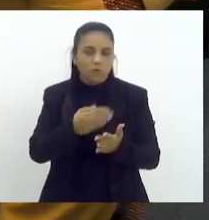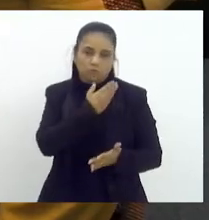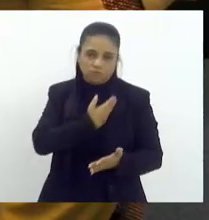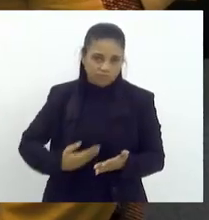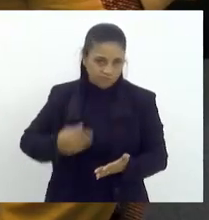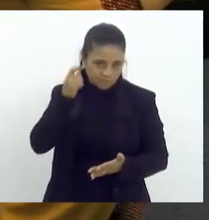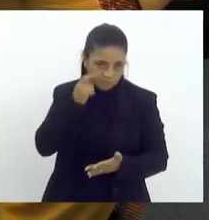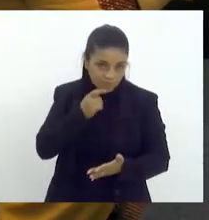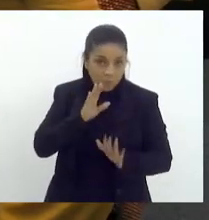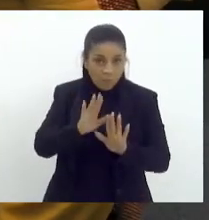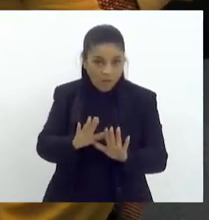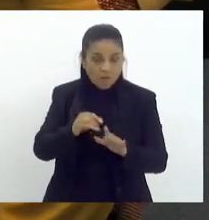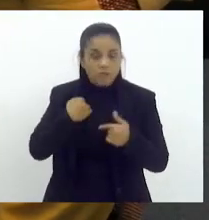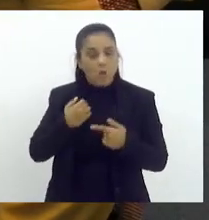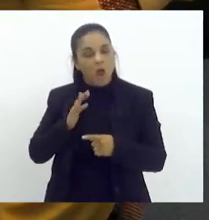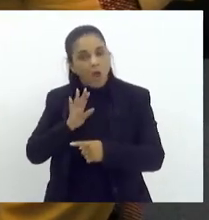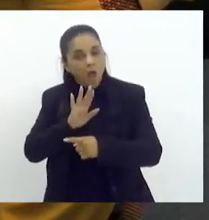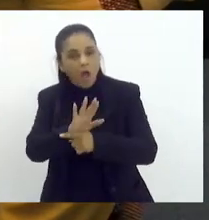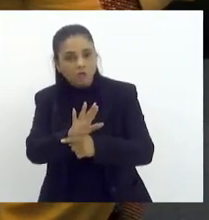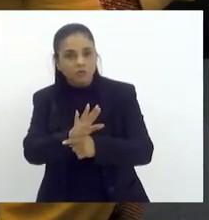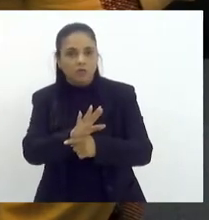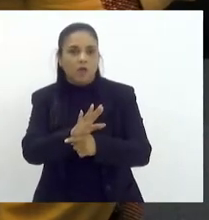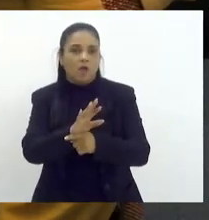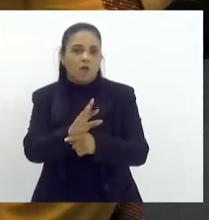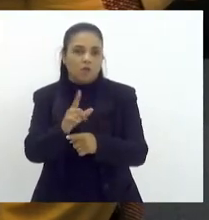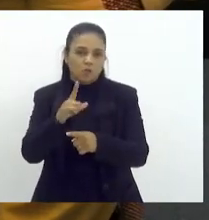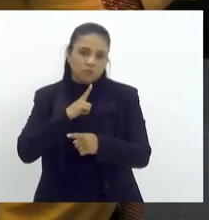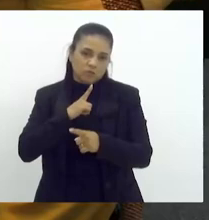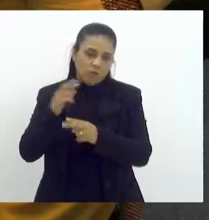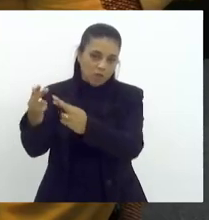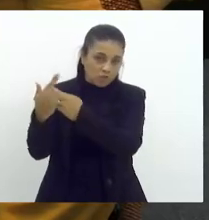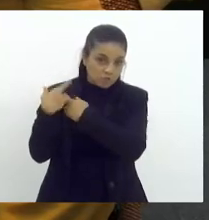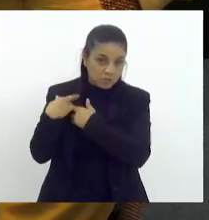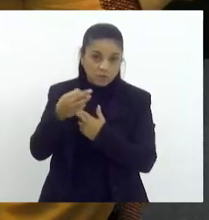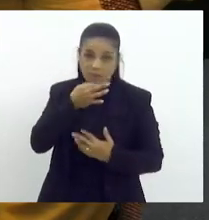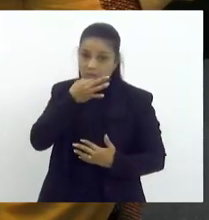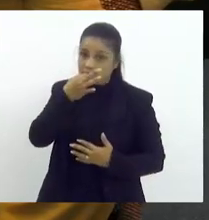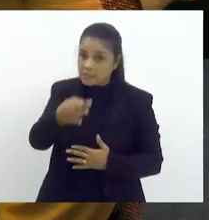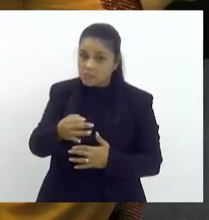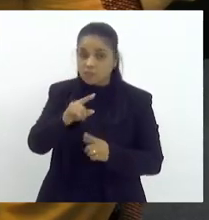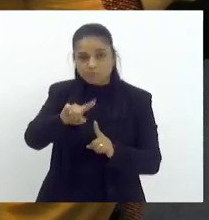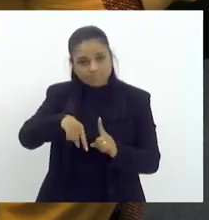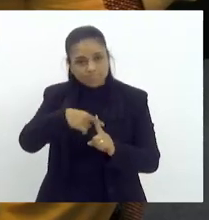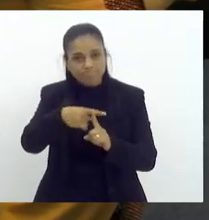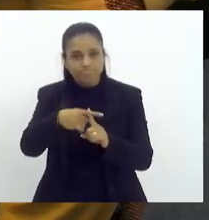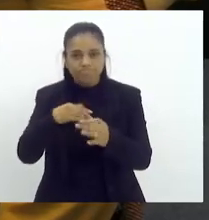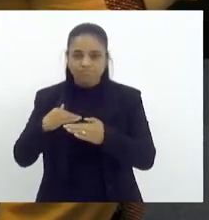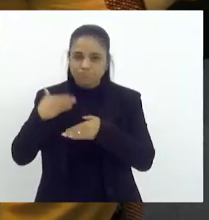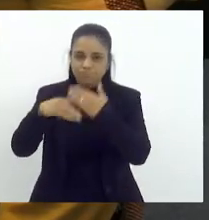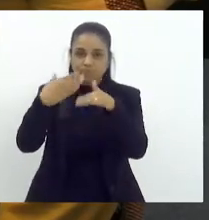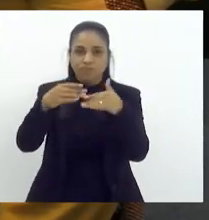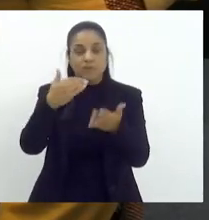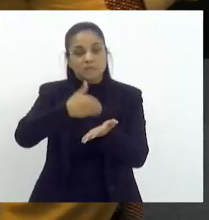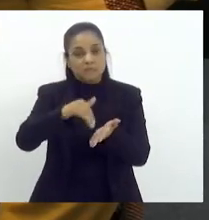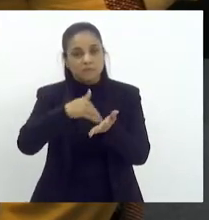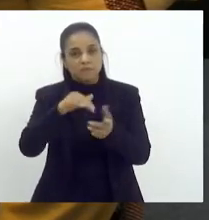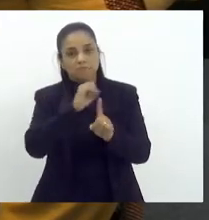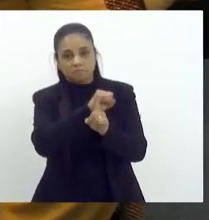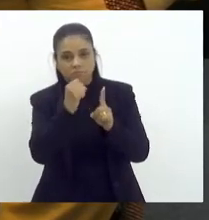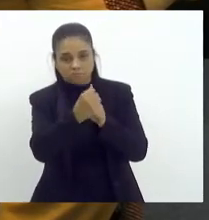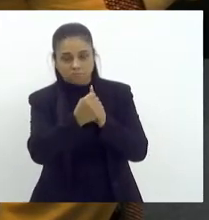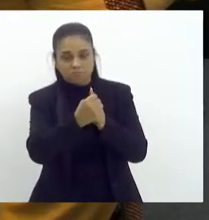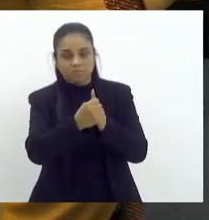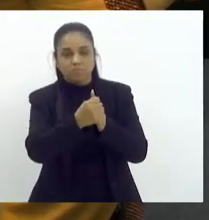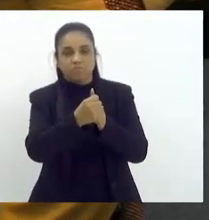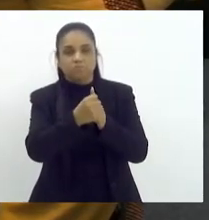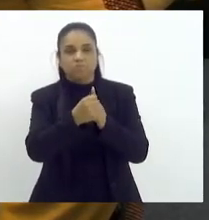dizer para o senhor é uma coisa quero colaborar E aí vou apontar uma crítica construtiva ao qual a secretaria de Desenvolvimento Social está sendo conduzido